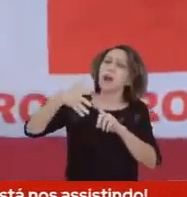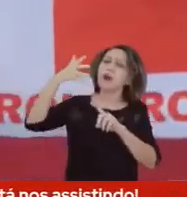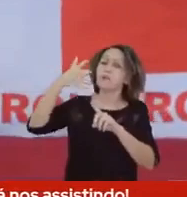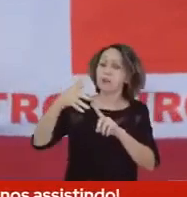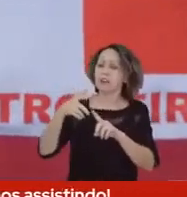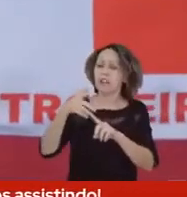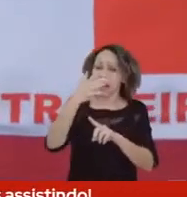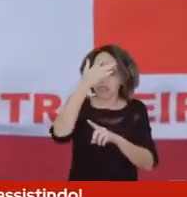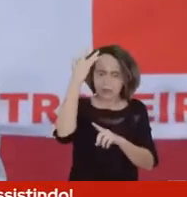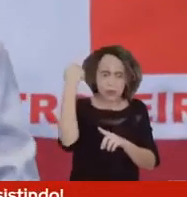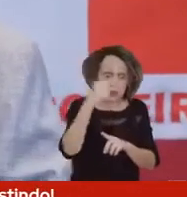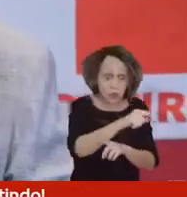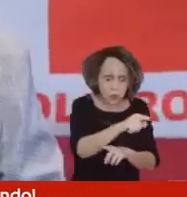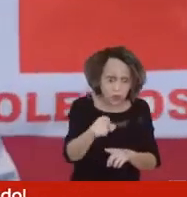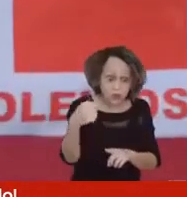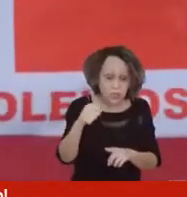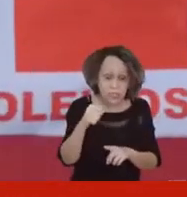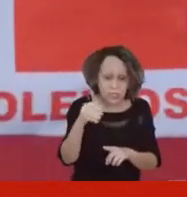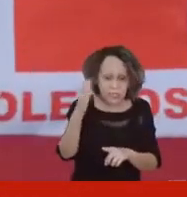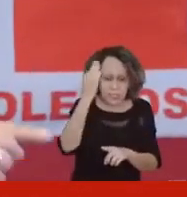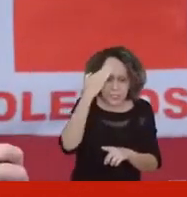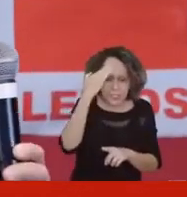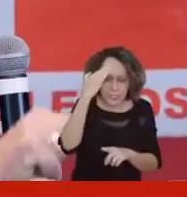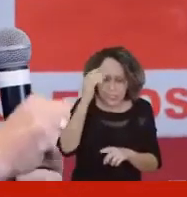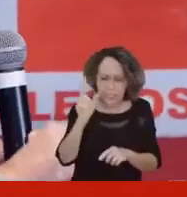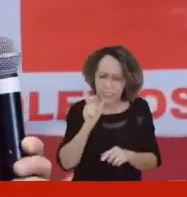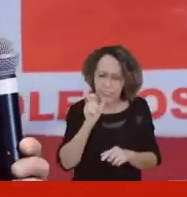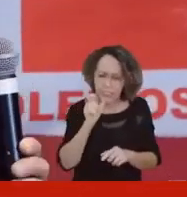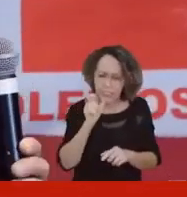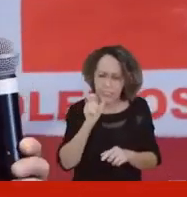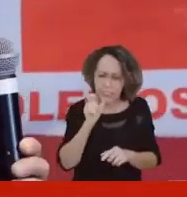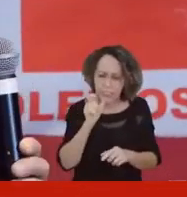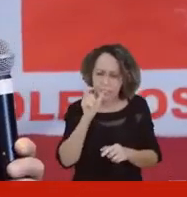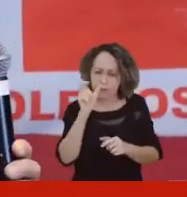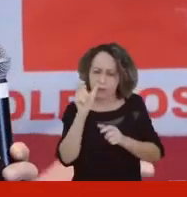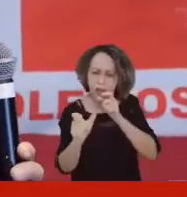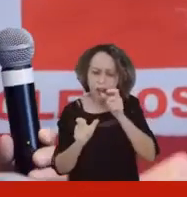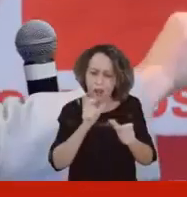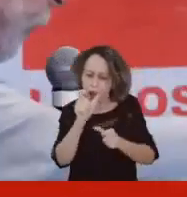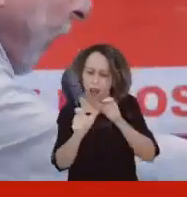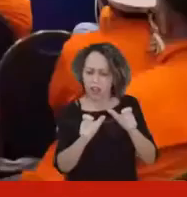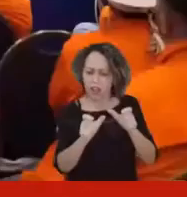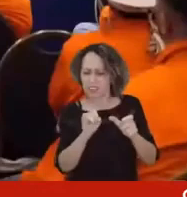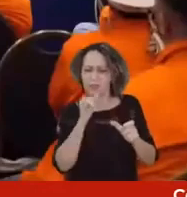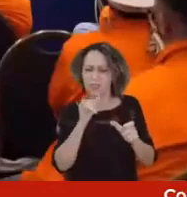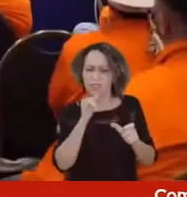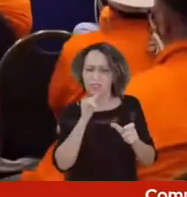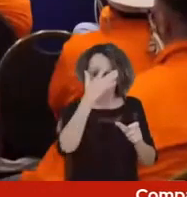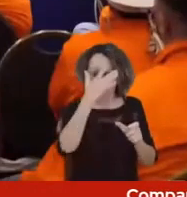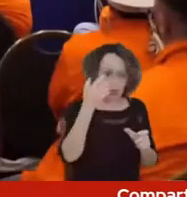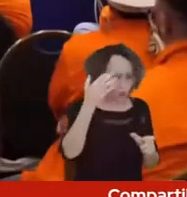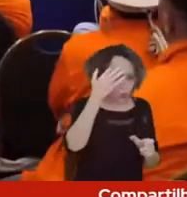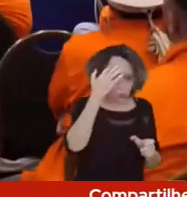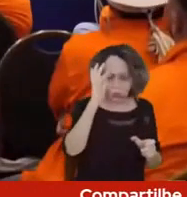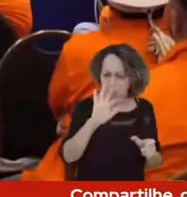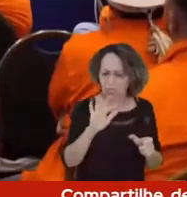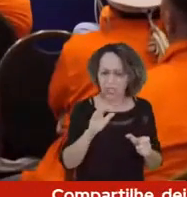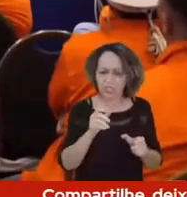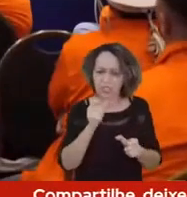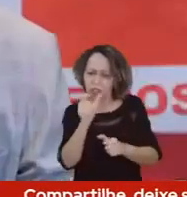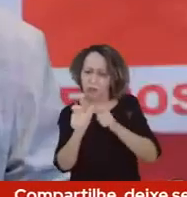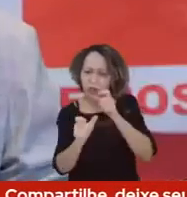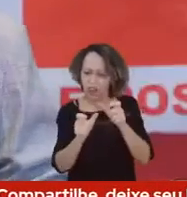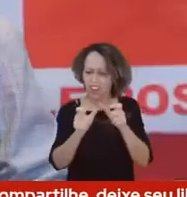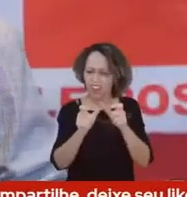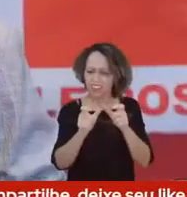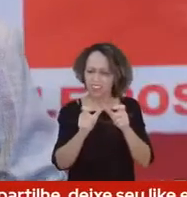entenderem as palavras que você está falando, as tuas palavras de ordem passarão a ser cumpridas, porque eles acreditaram naquilo